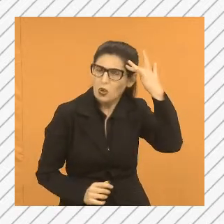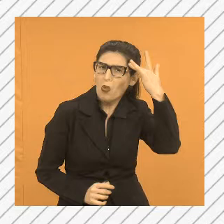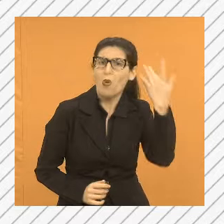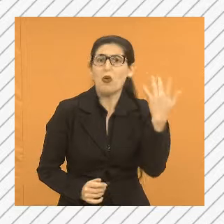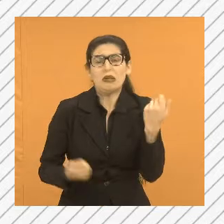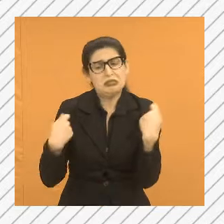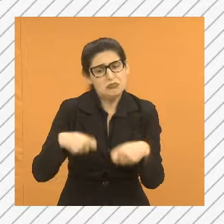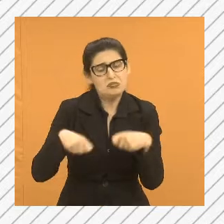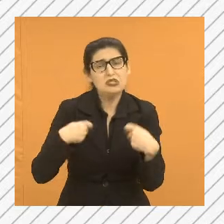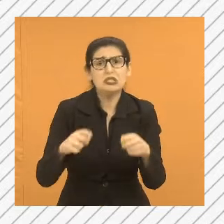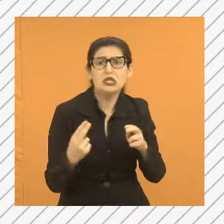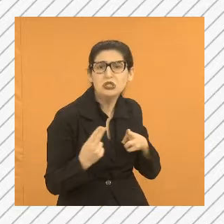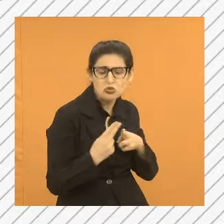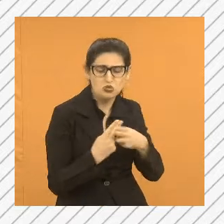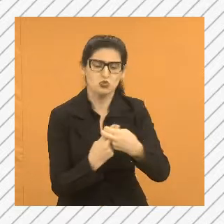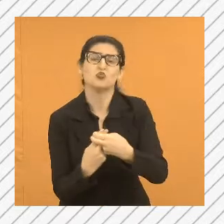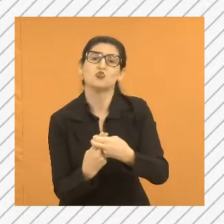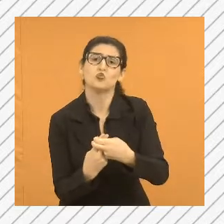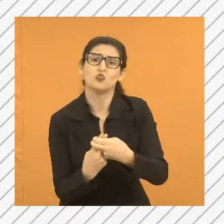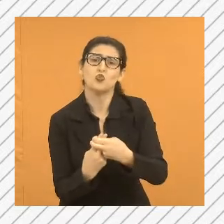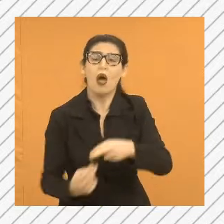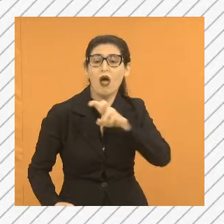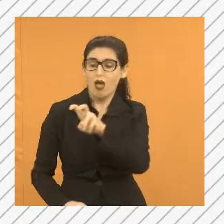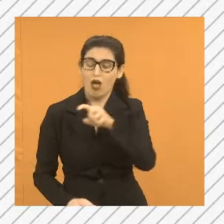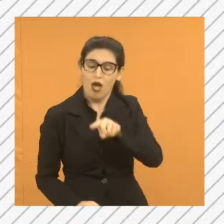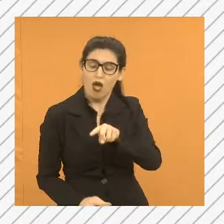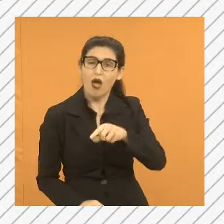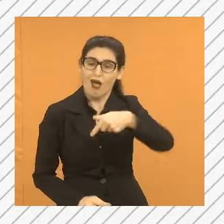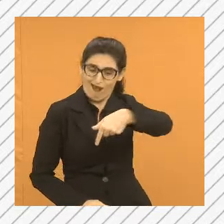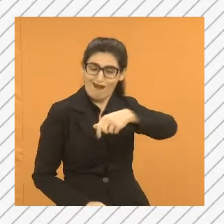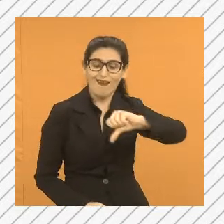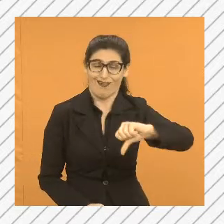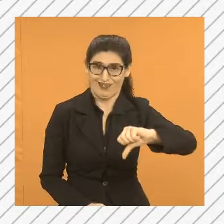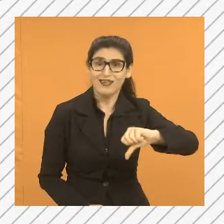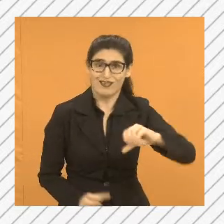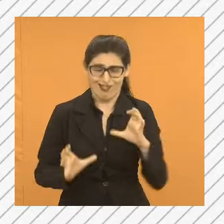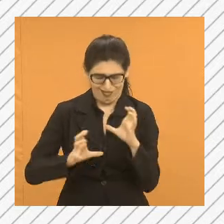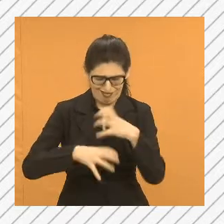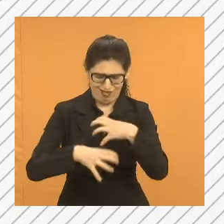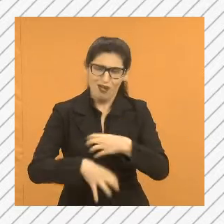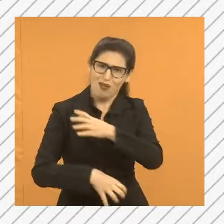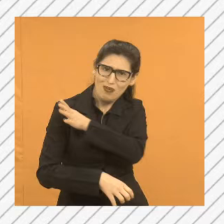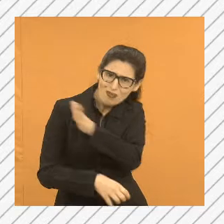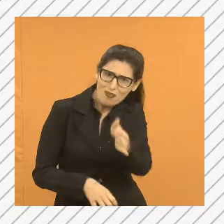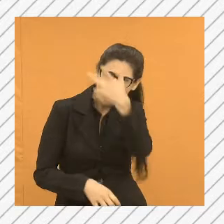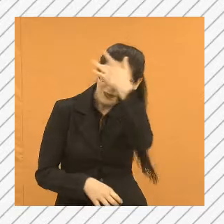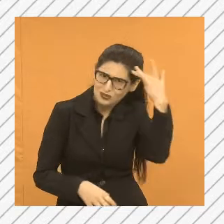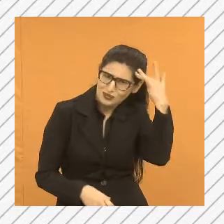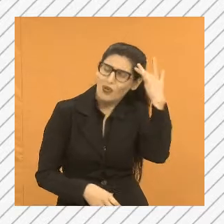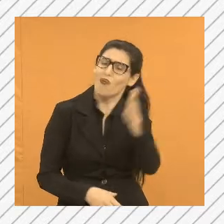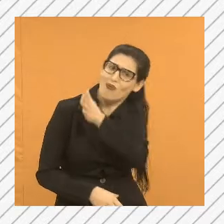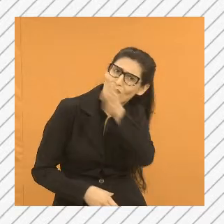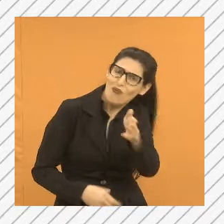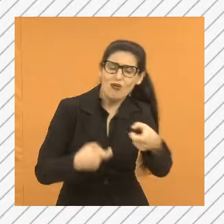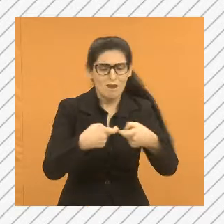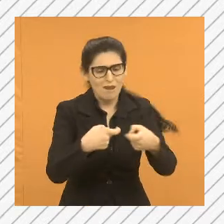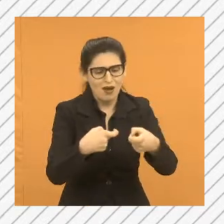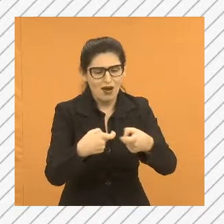do SUS, nós tivemos 5,79 consultas por habitante SUS